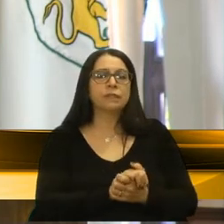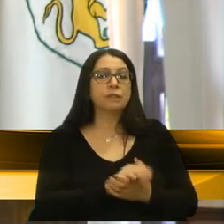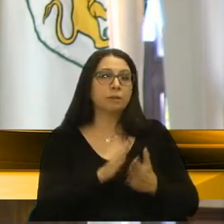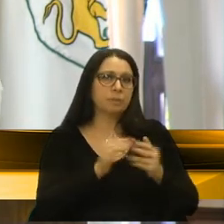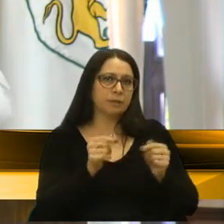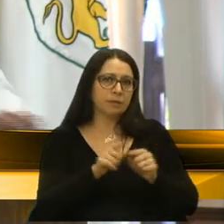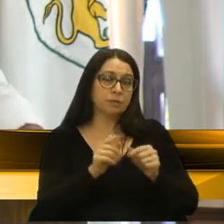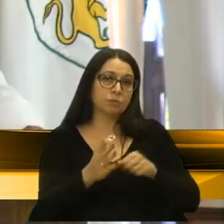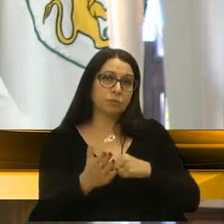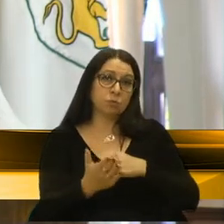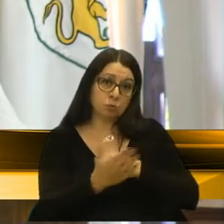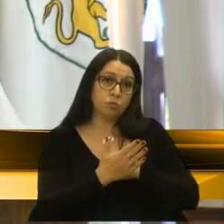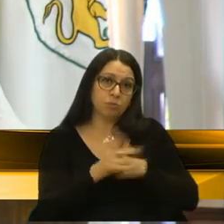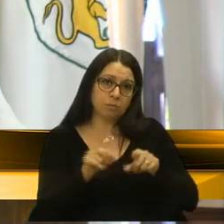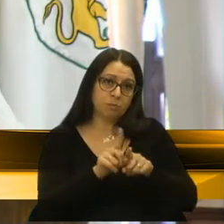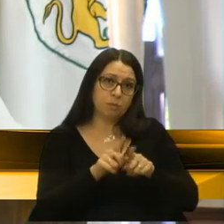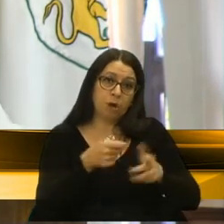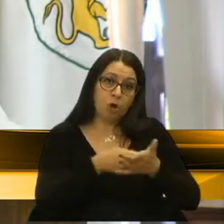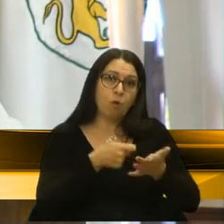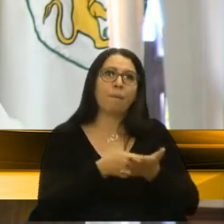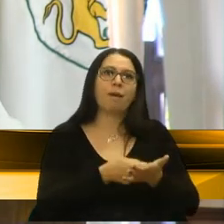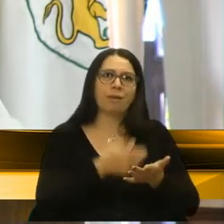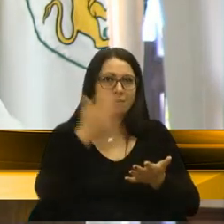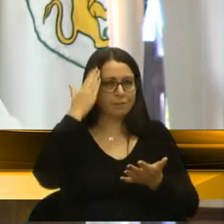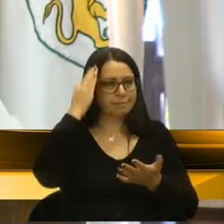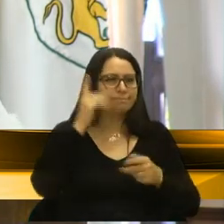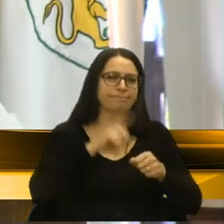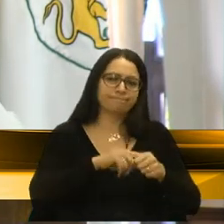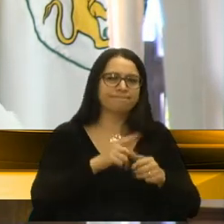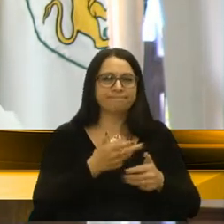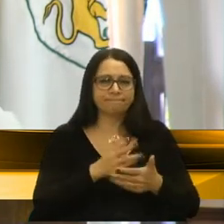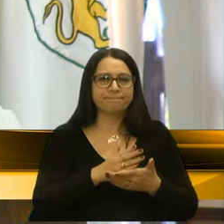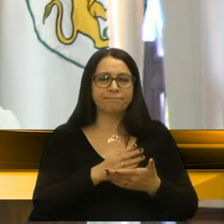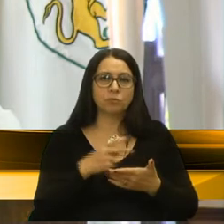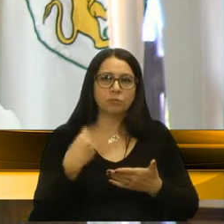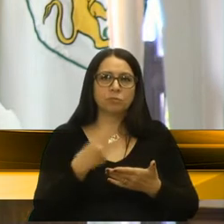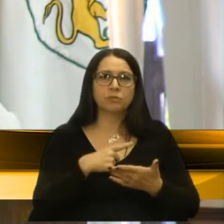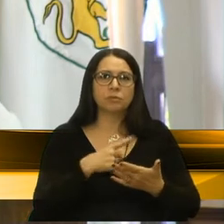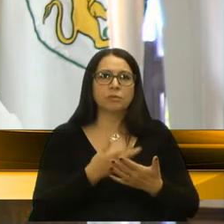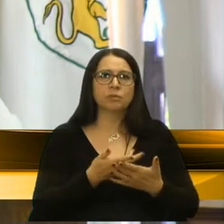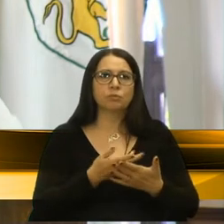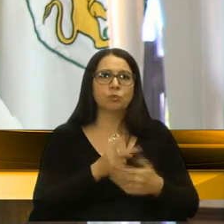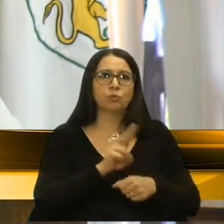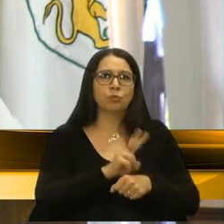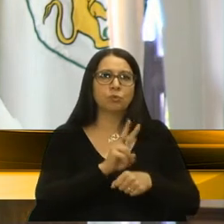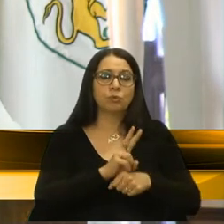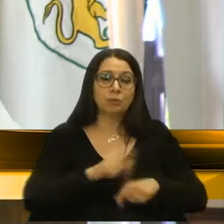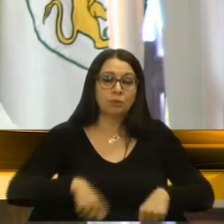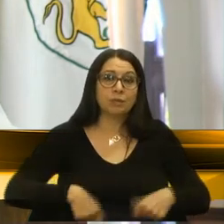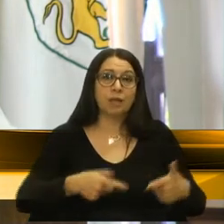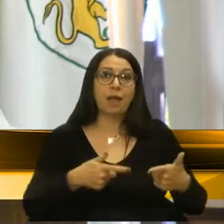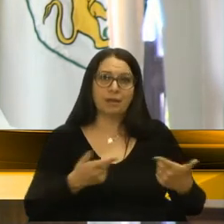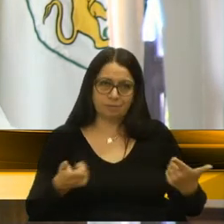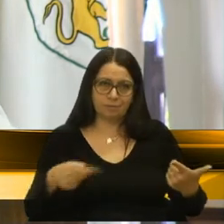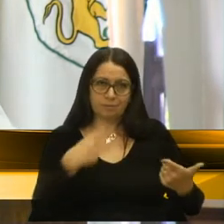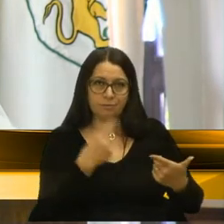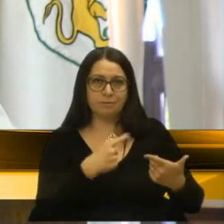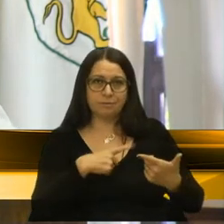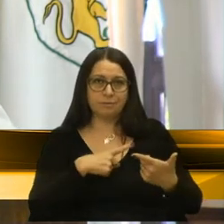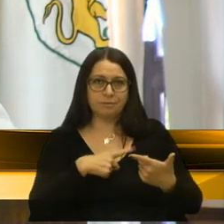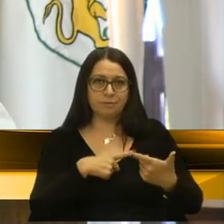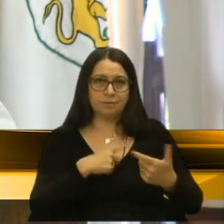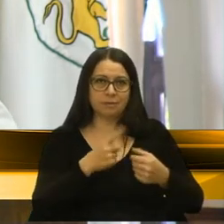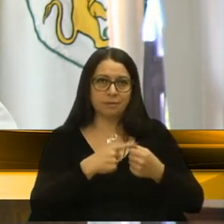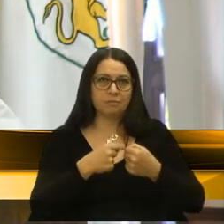que nos ajude a cobrar. Eu sei que nós estamos numa época aí que nós temos que cuidar os gastos, os custos que nós temos no nosso